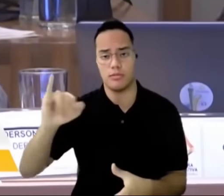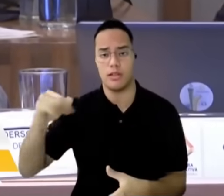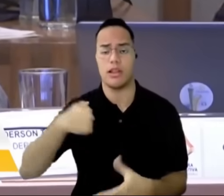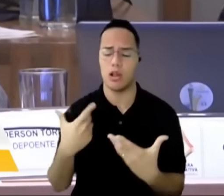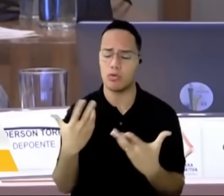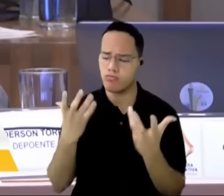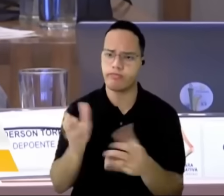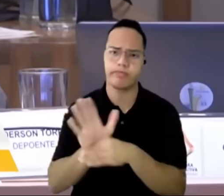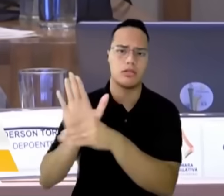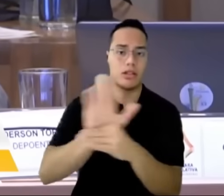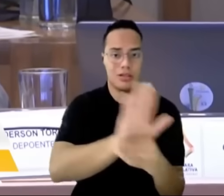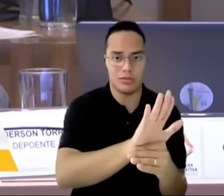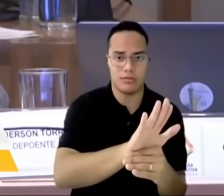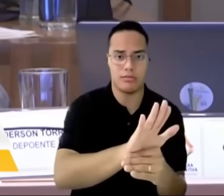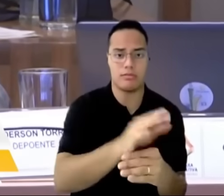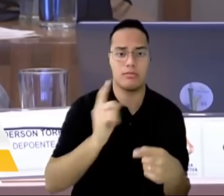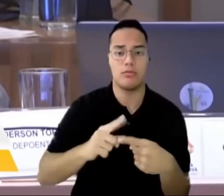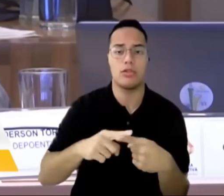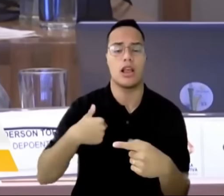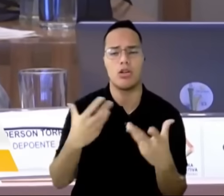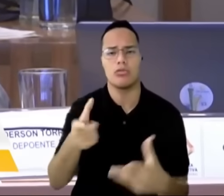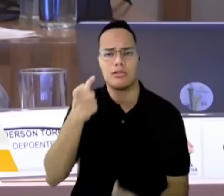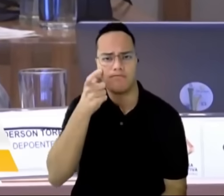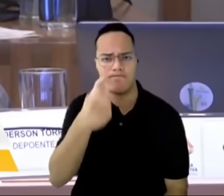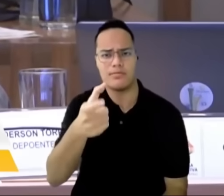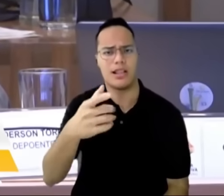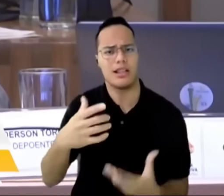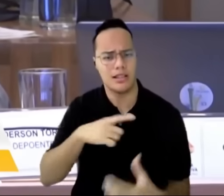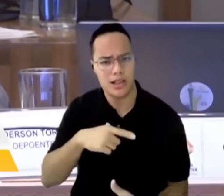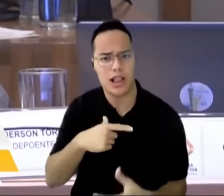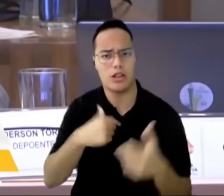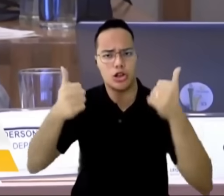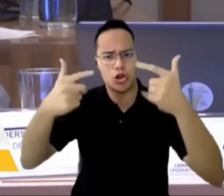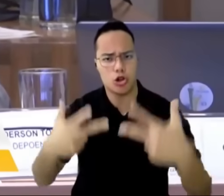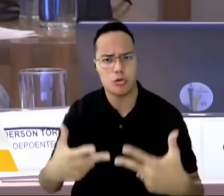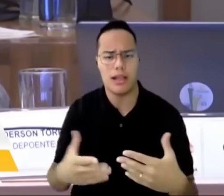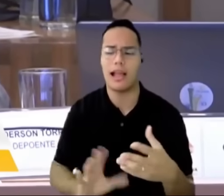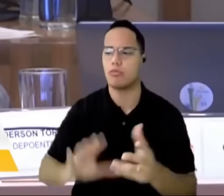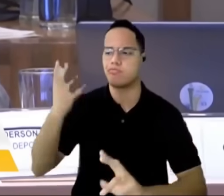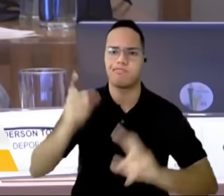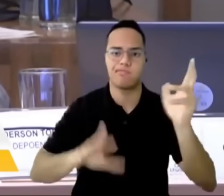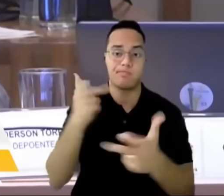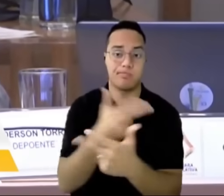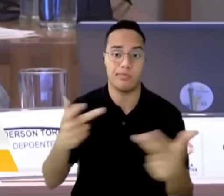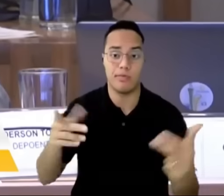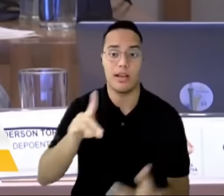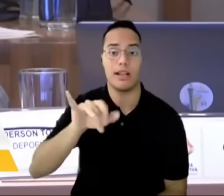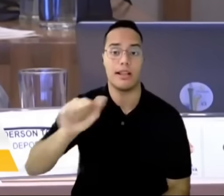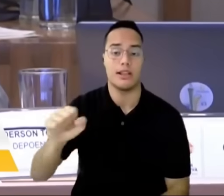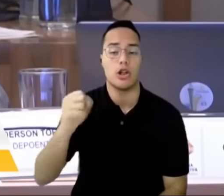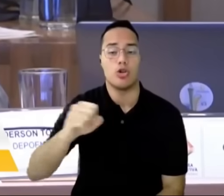Parlamentar Mista de Inquérito, CPMI, do 8 de janeiro, ao qual o jornal Correio Brasiliense teve acesso. E